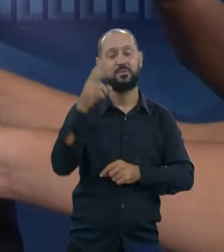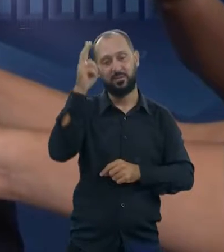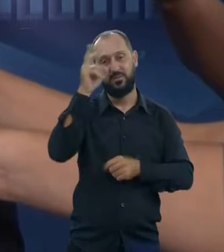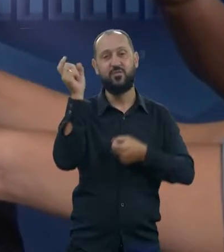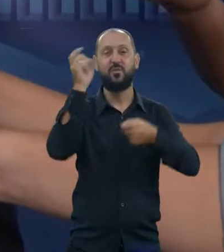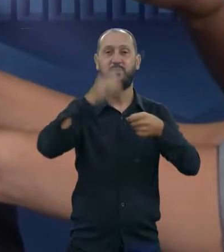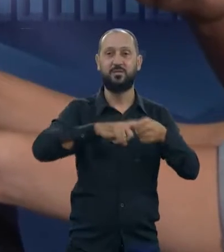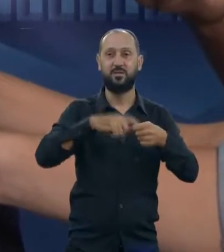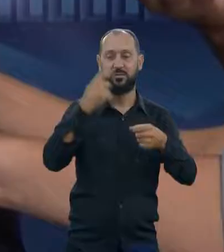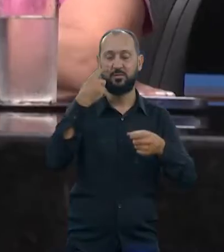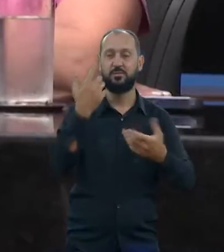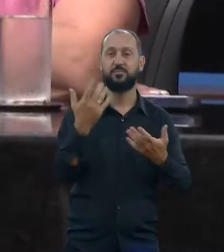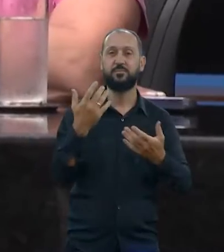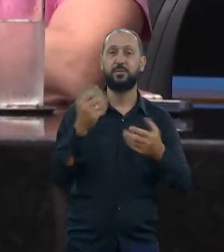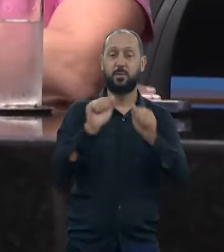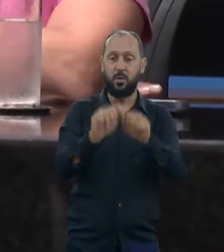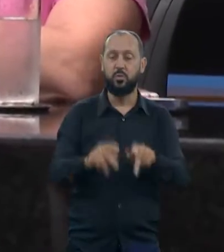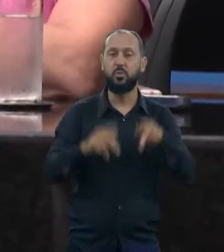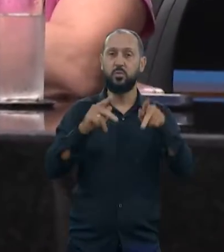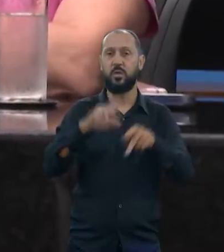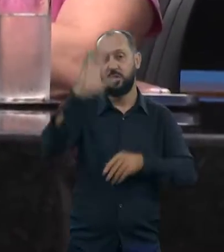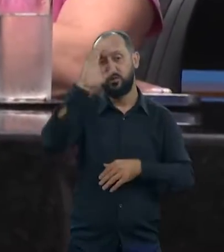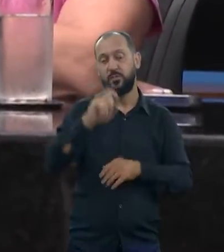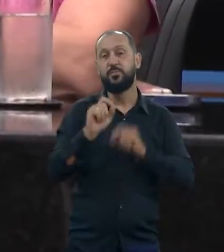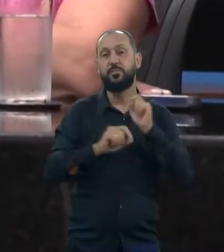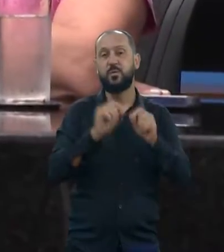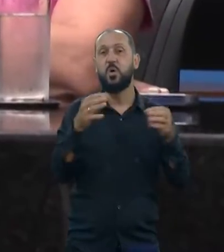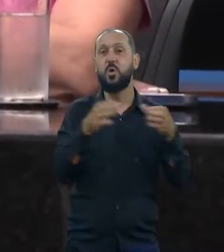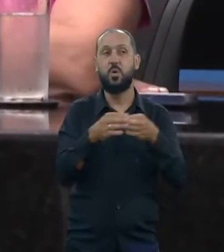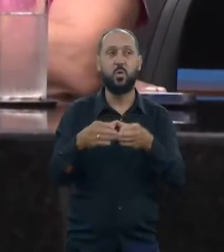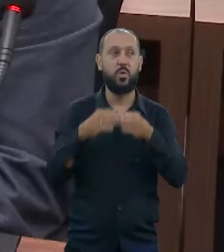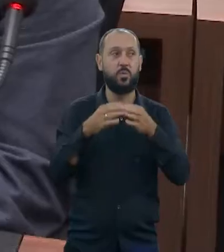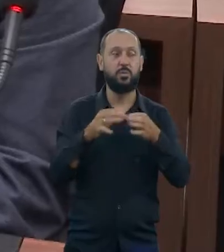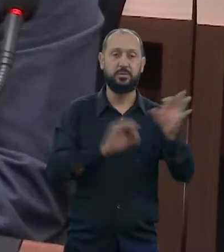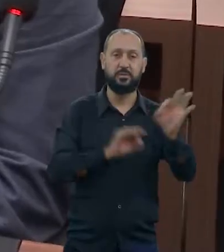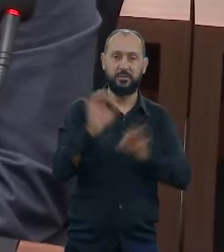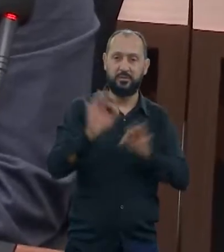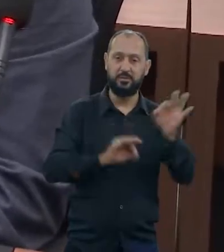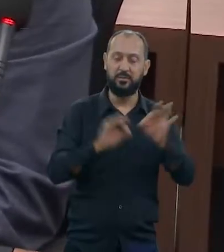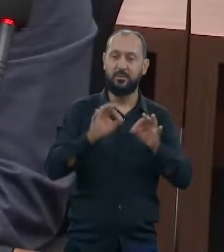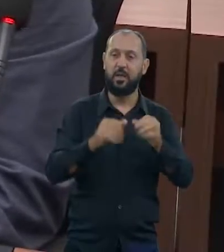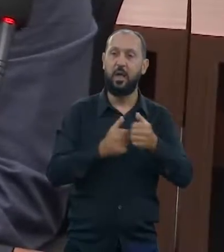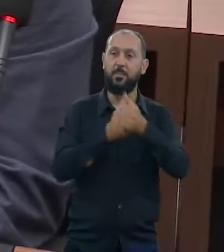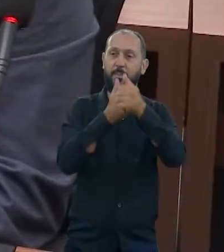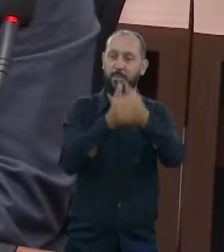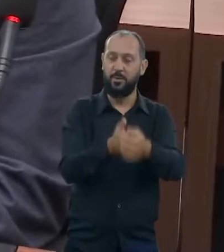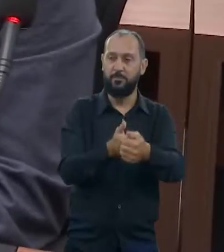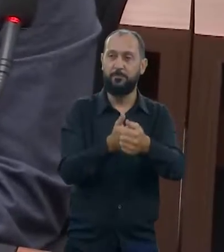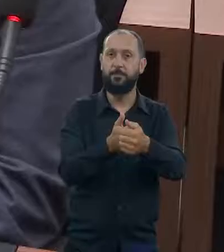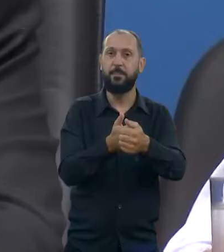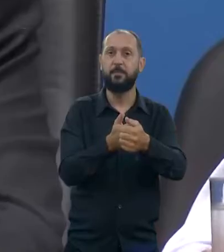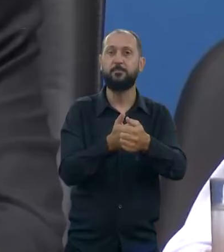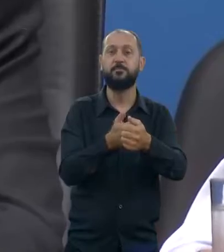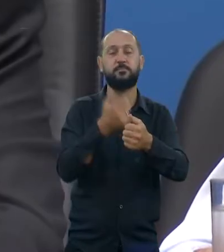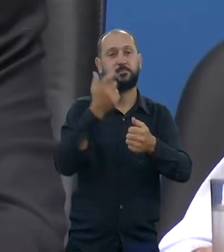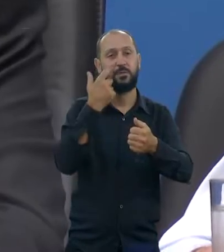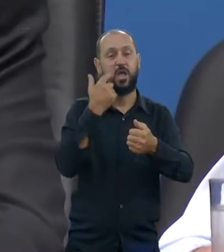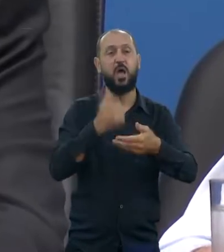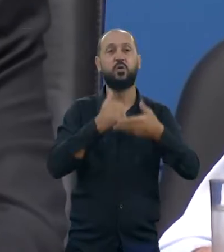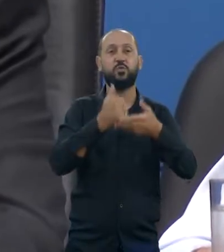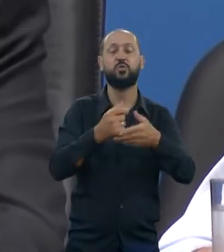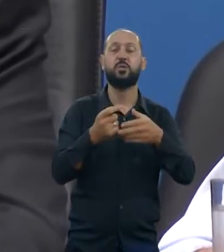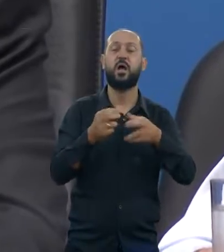trabalhe nesse resgate do Morenão. Após a audiência, ficou definido que uma comissão será montada para acompanhar as obras